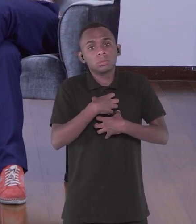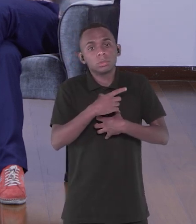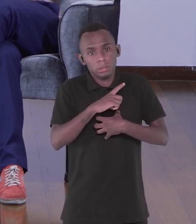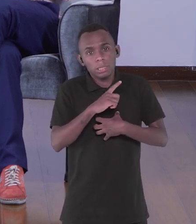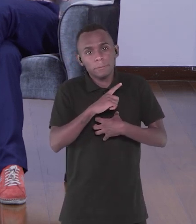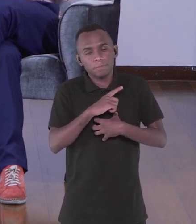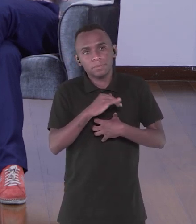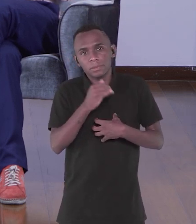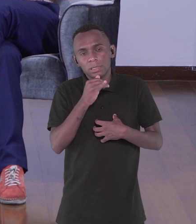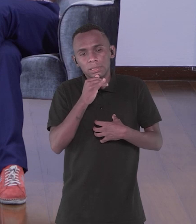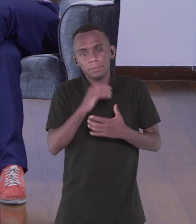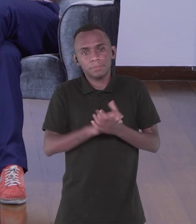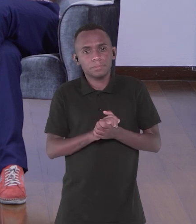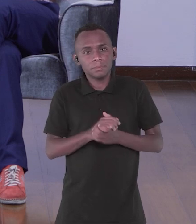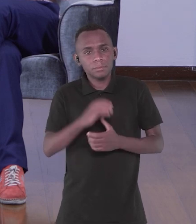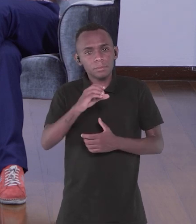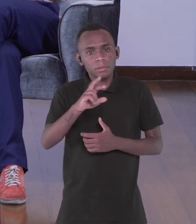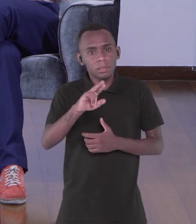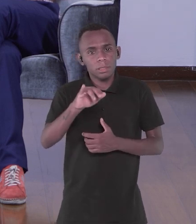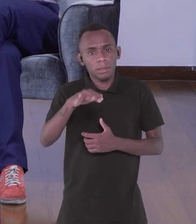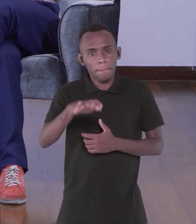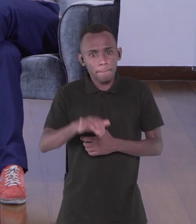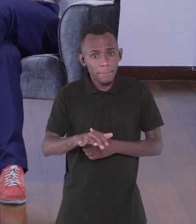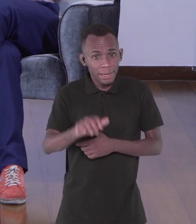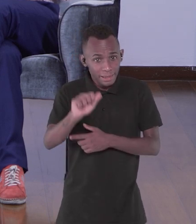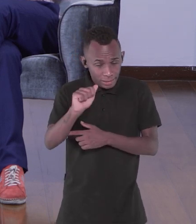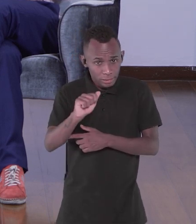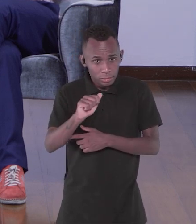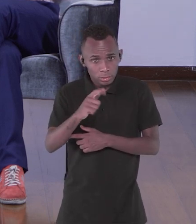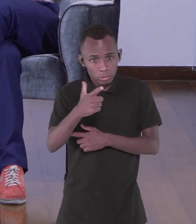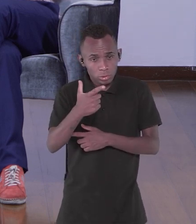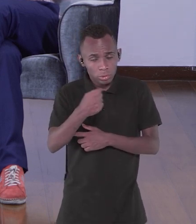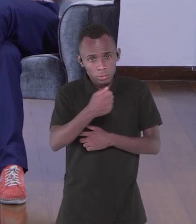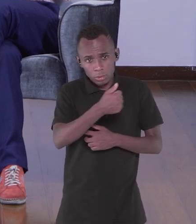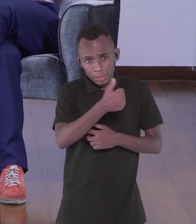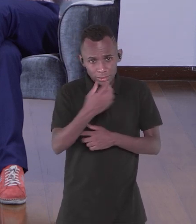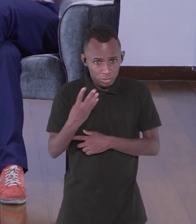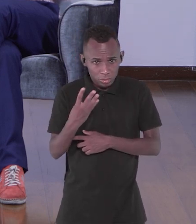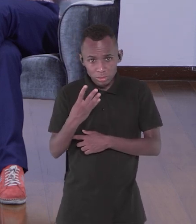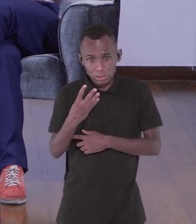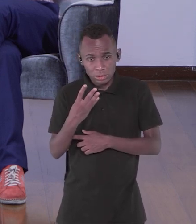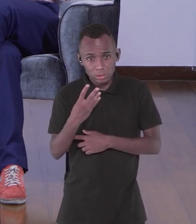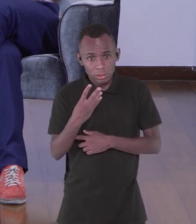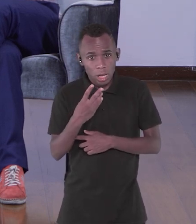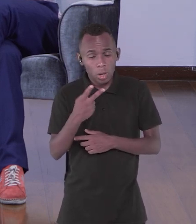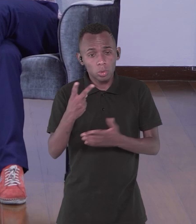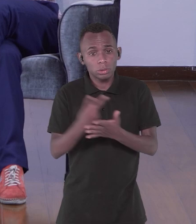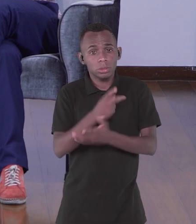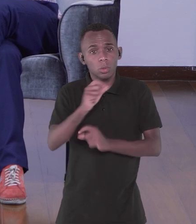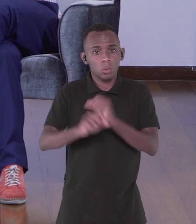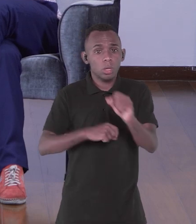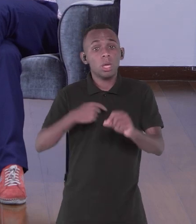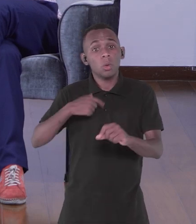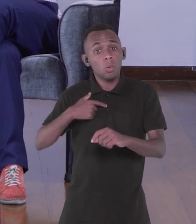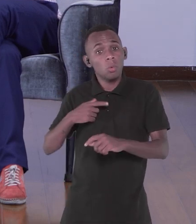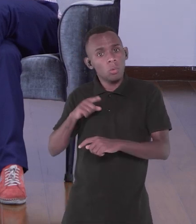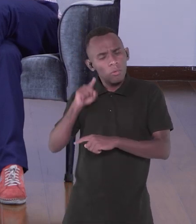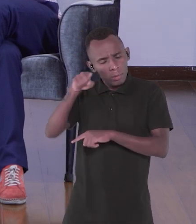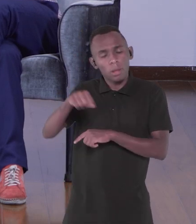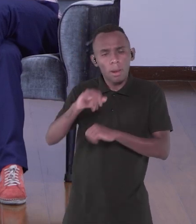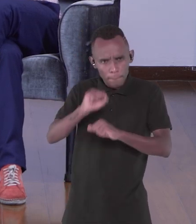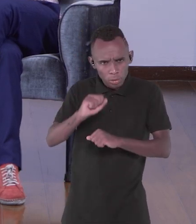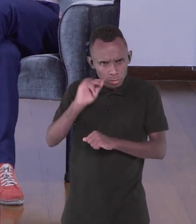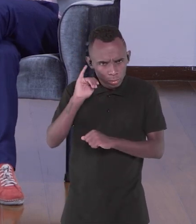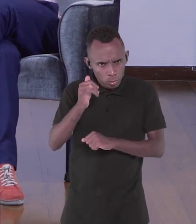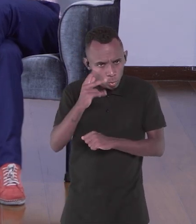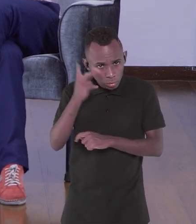na Crimeia, em 2014, ninguém se moveu. Né? Eu fui para a Crimeia. Posso contar uma historinha?